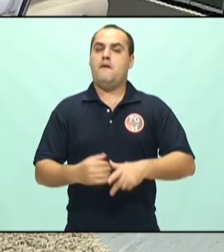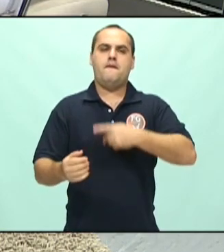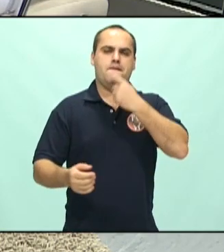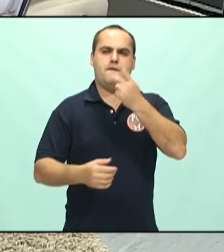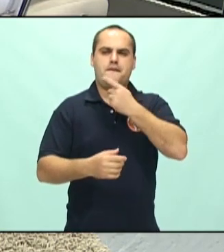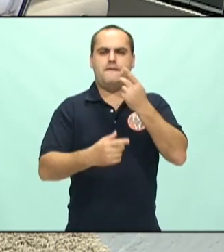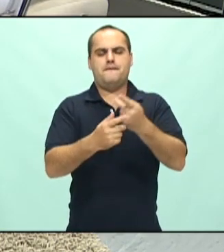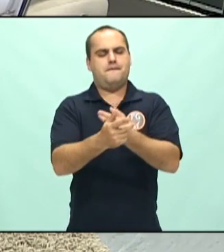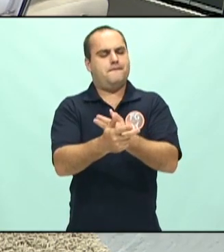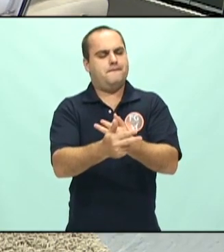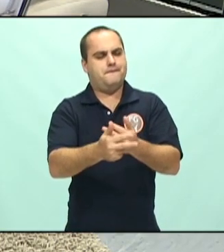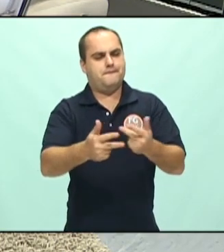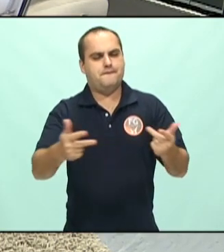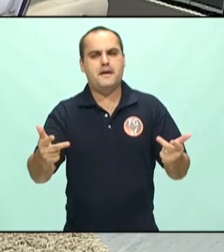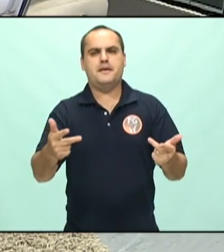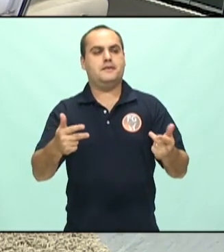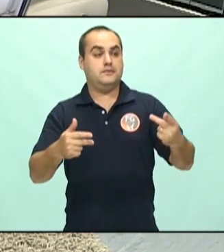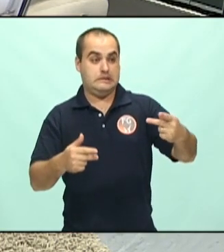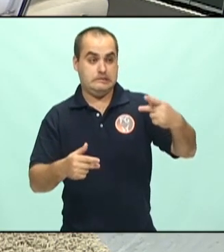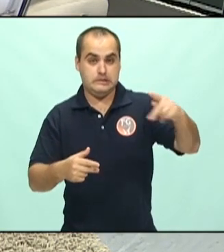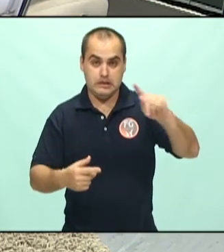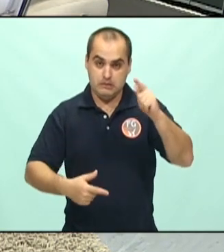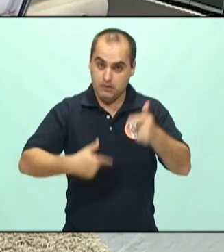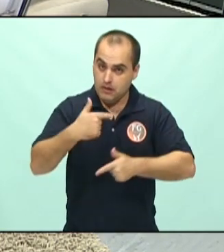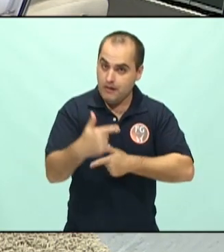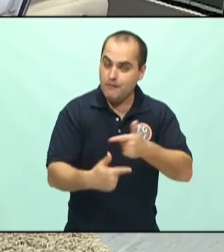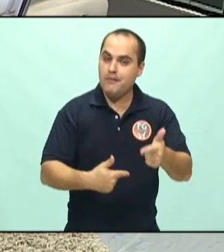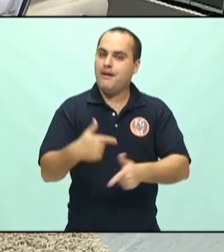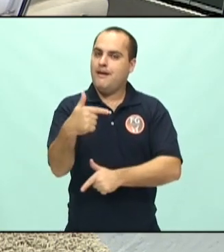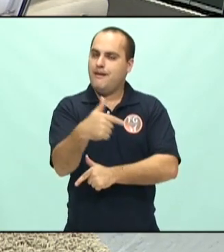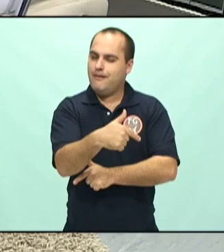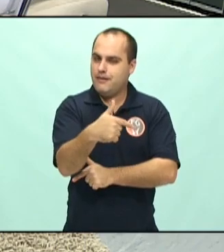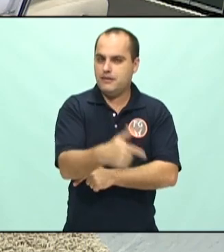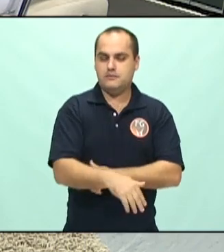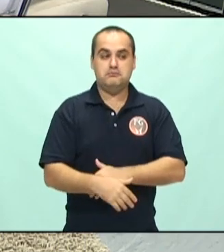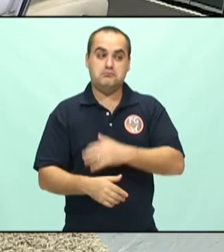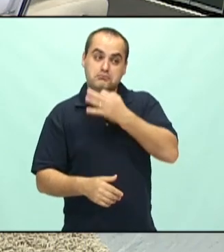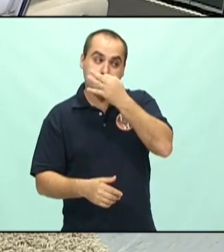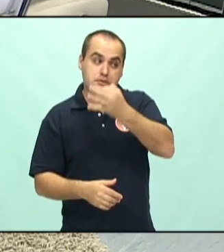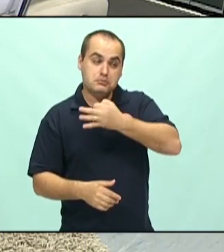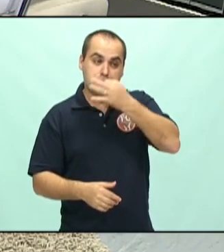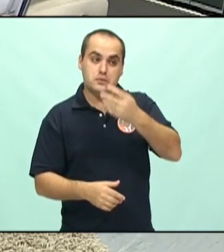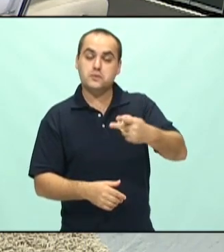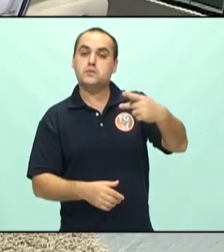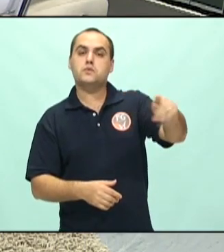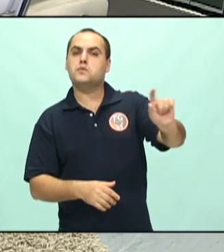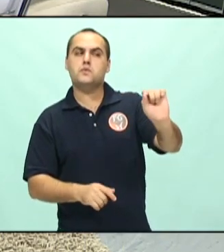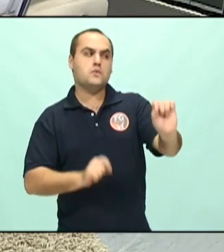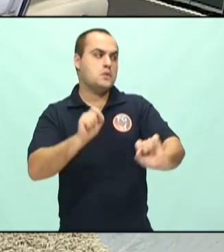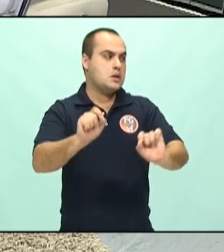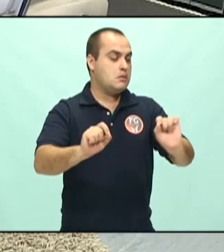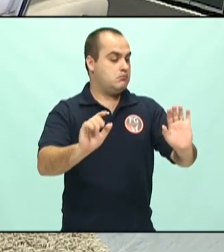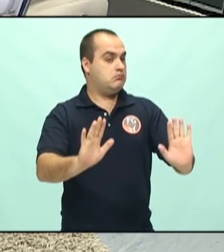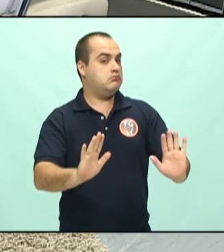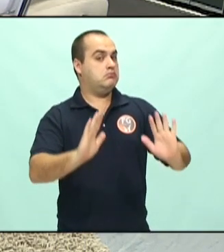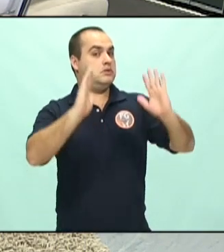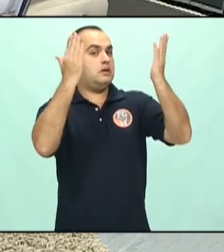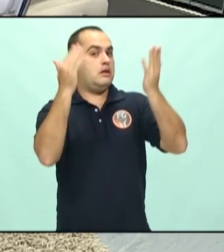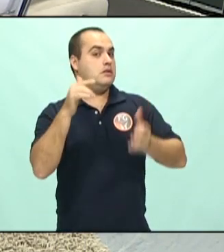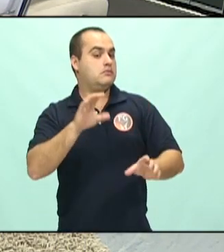situações do seu trabalho aqui o seu trabalho parlamentar algumas opiniões do que está acontecendo na nossa coletividade